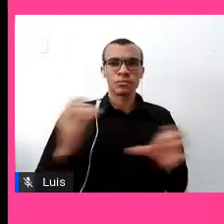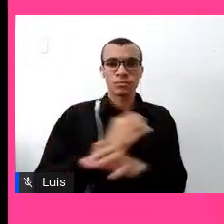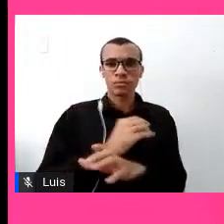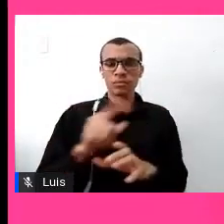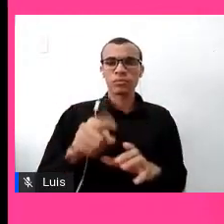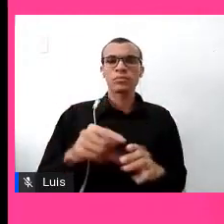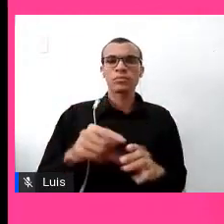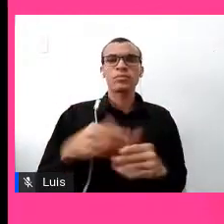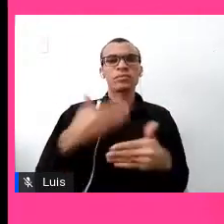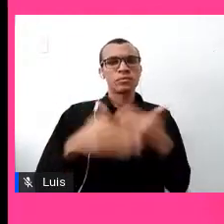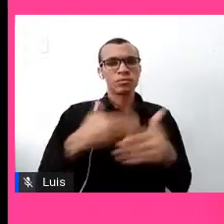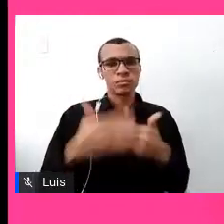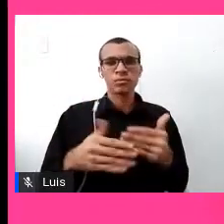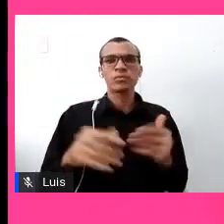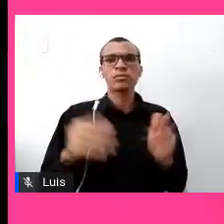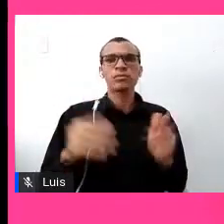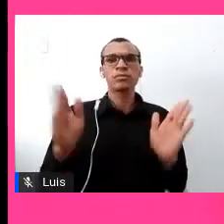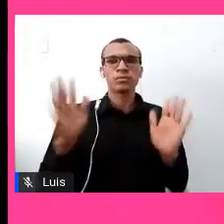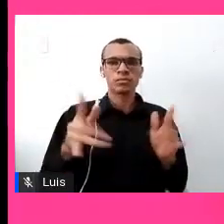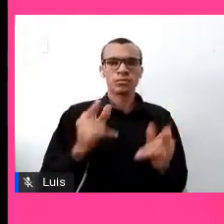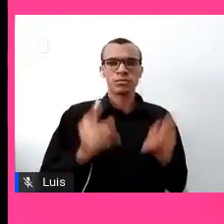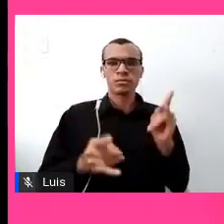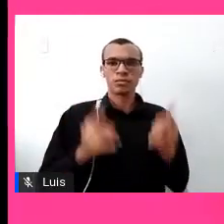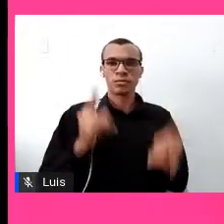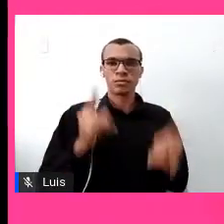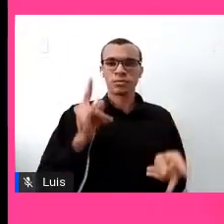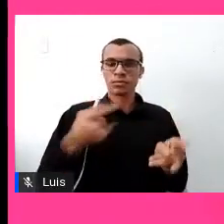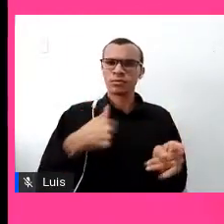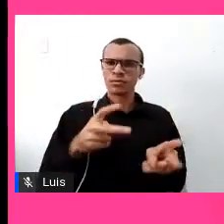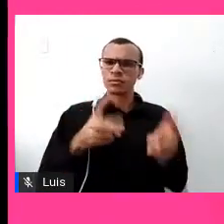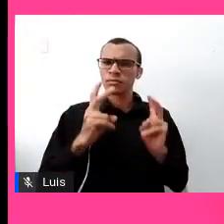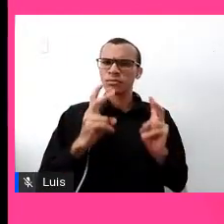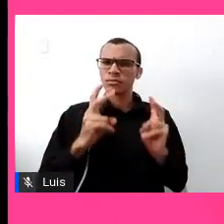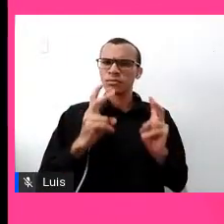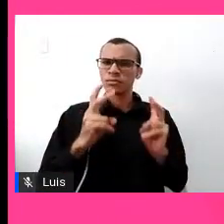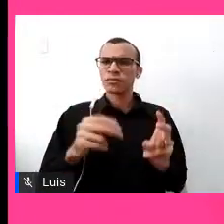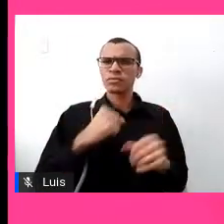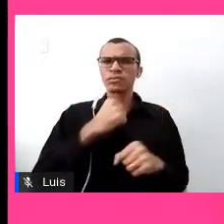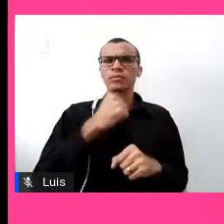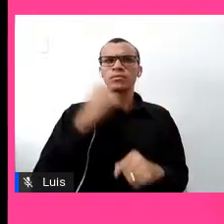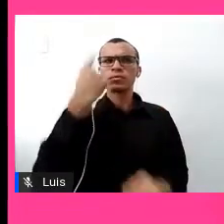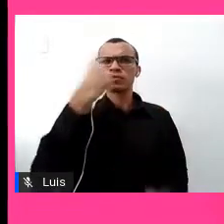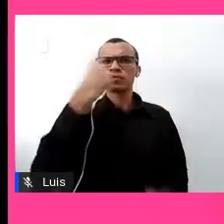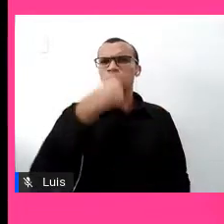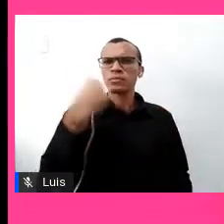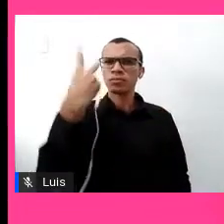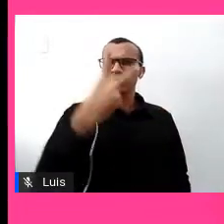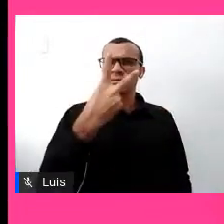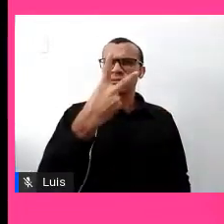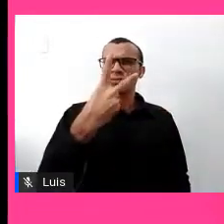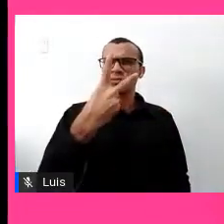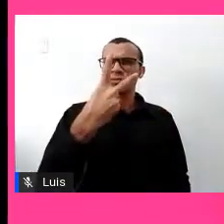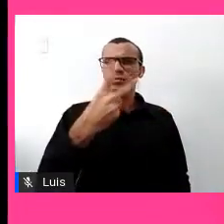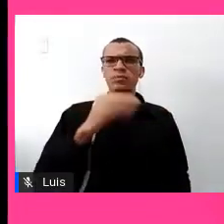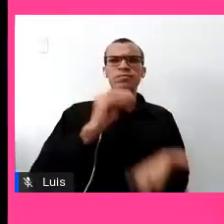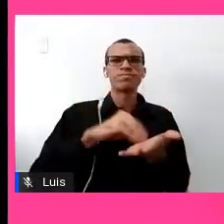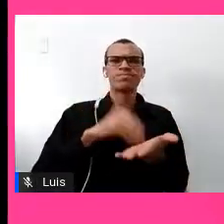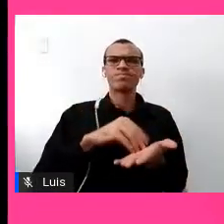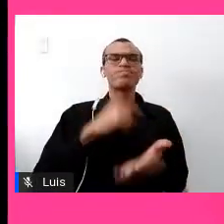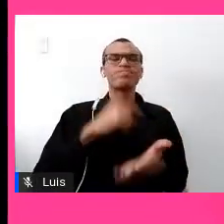já coloca a robótica. Se eu perceber que essas 2 horas vai faltar tempo, aí